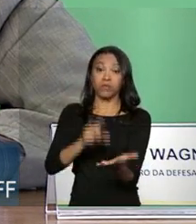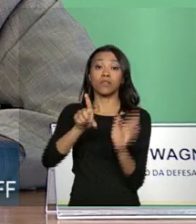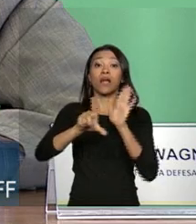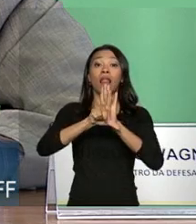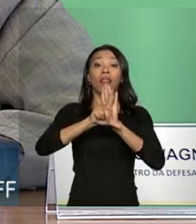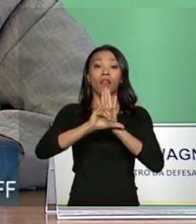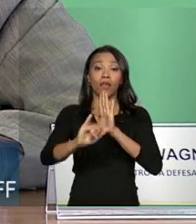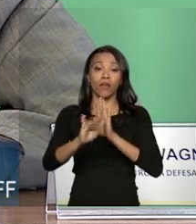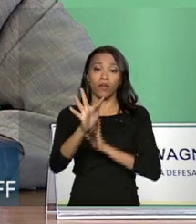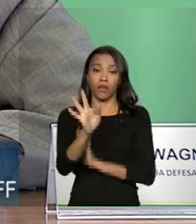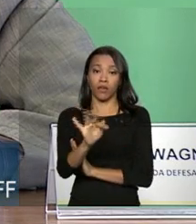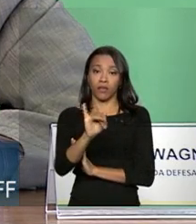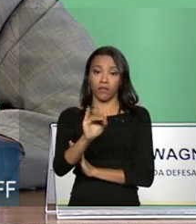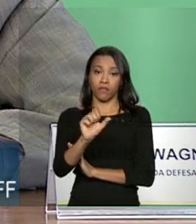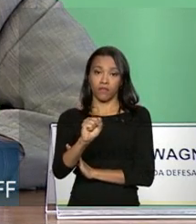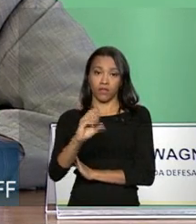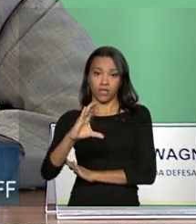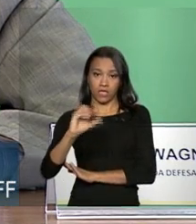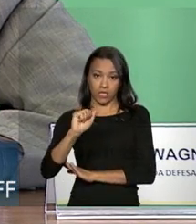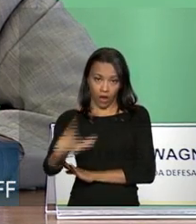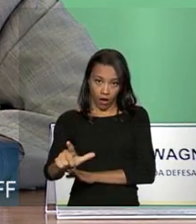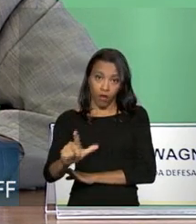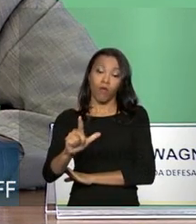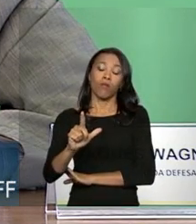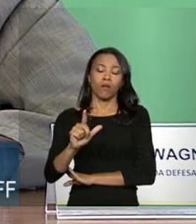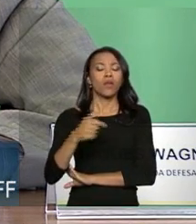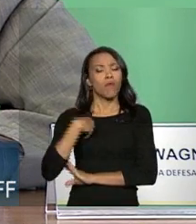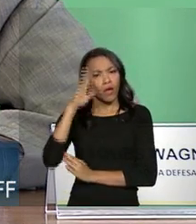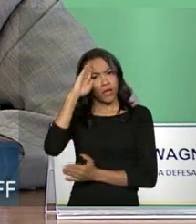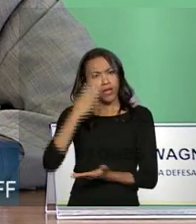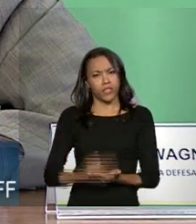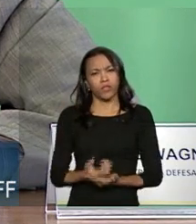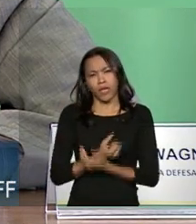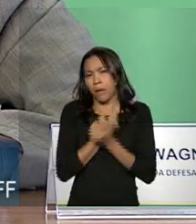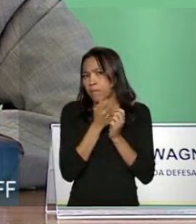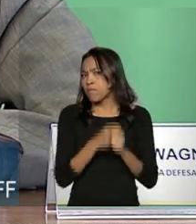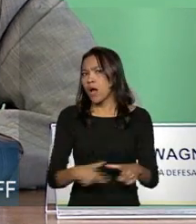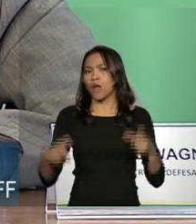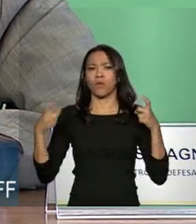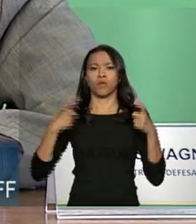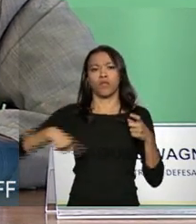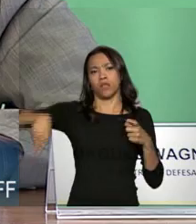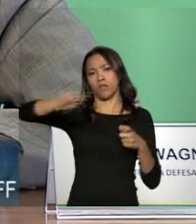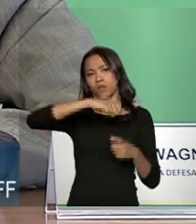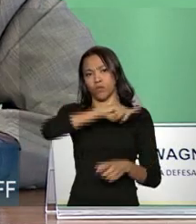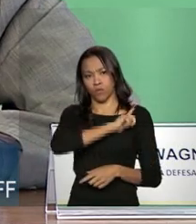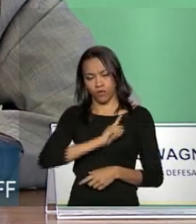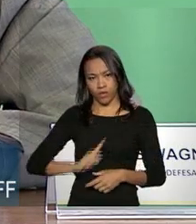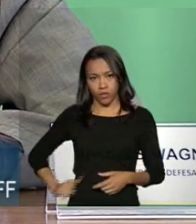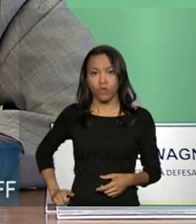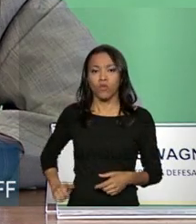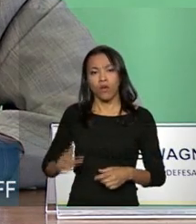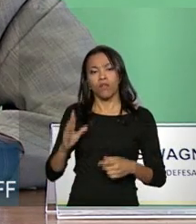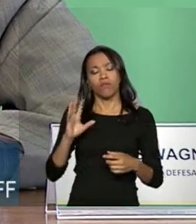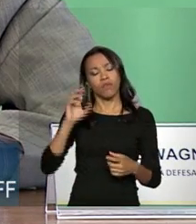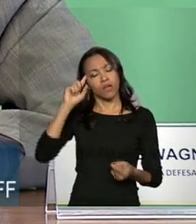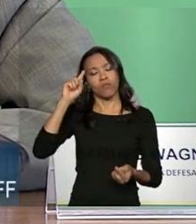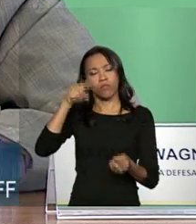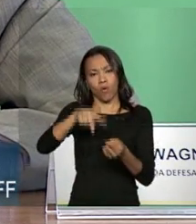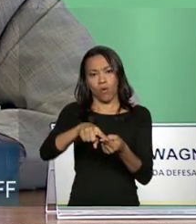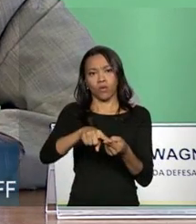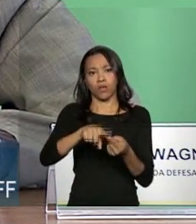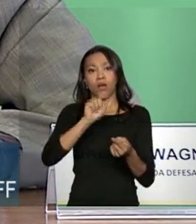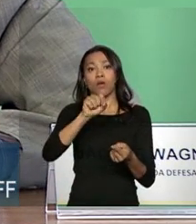se manifestaram. Acredito que muitos deles vão se manifestar na ação que corre no Supremo